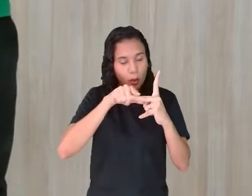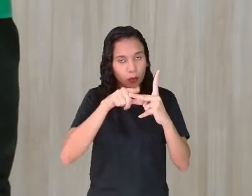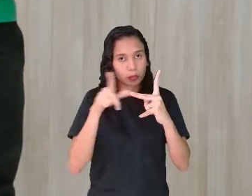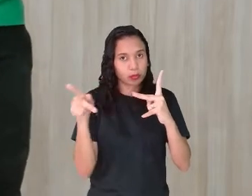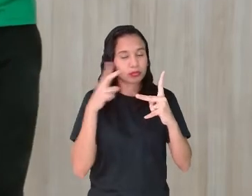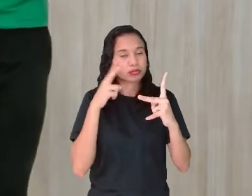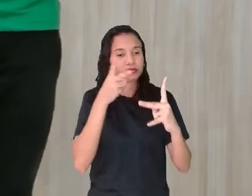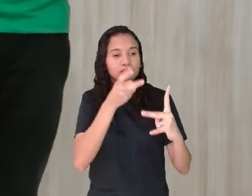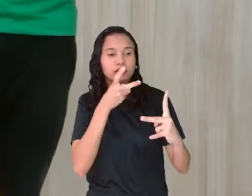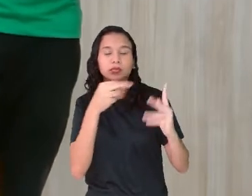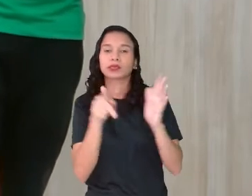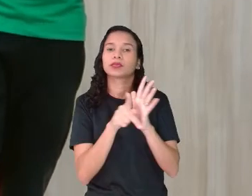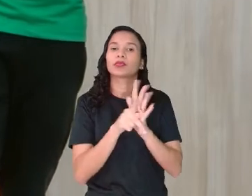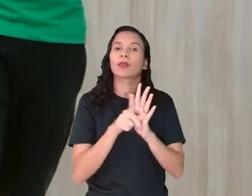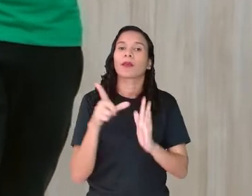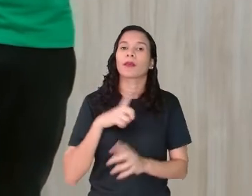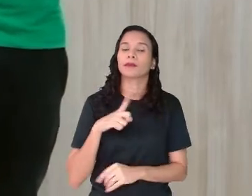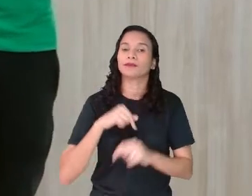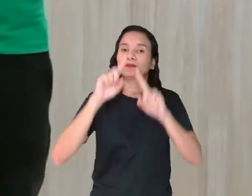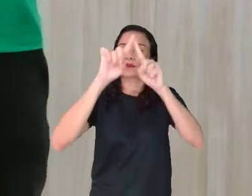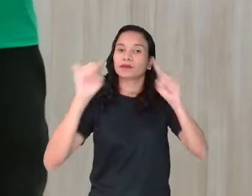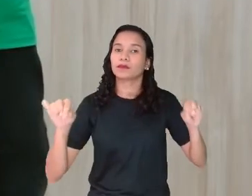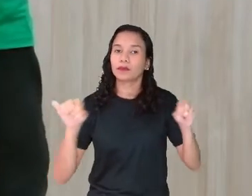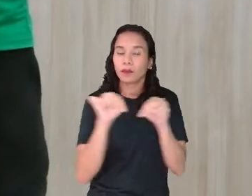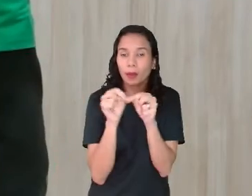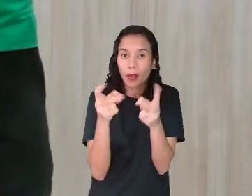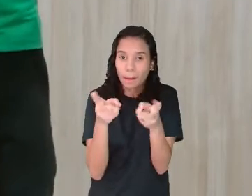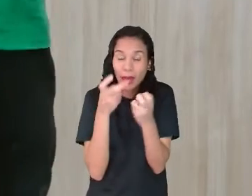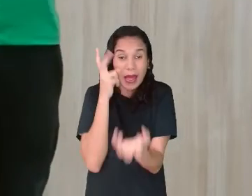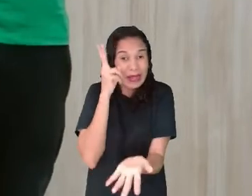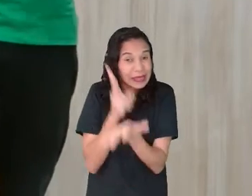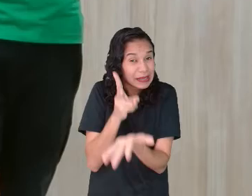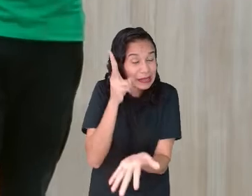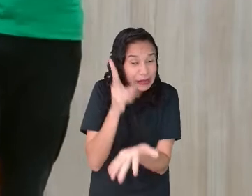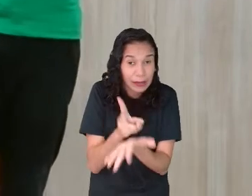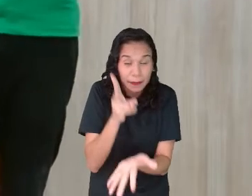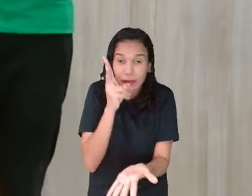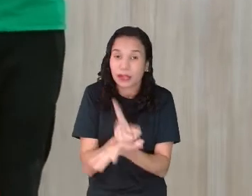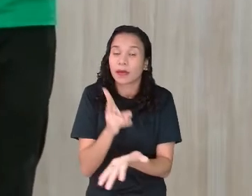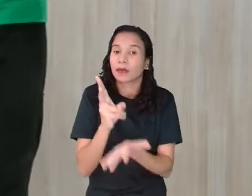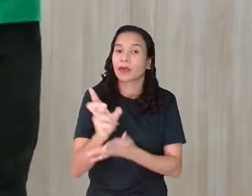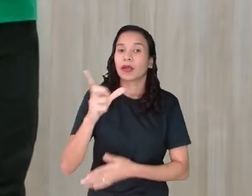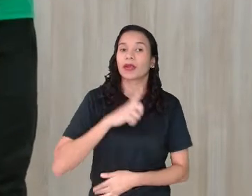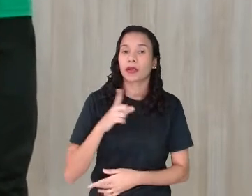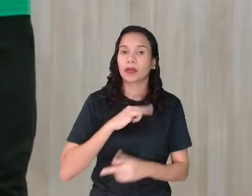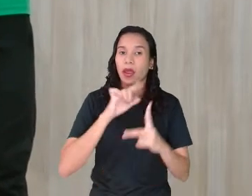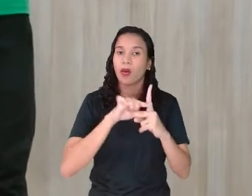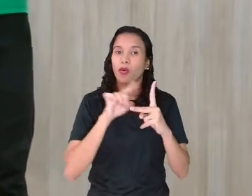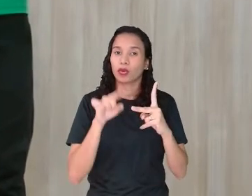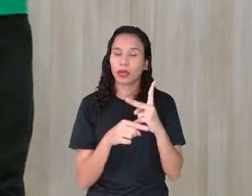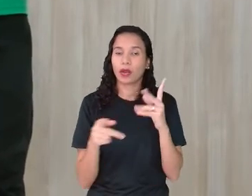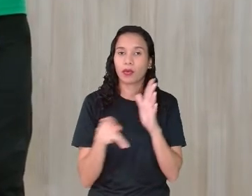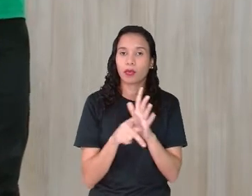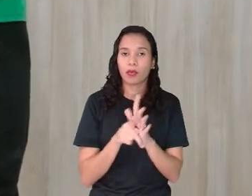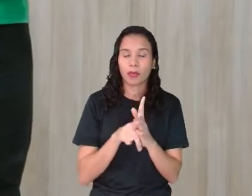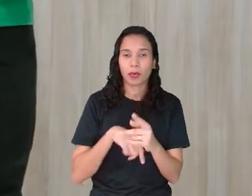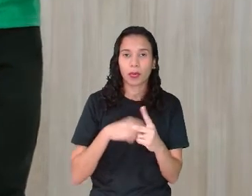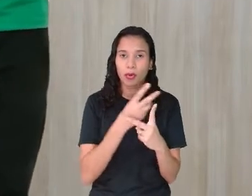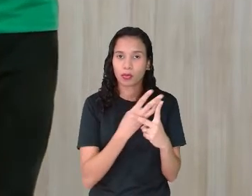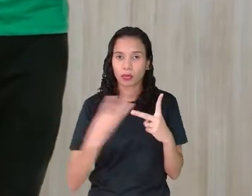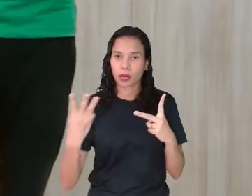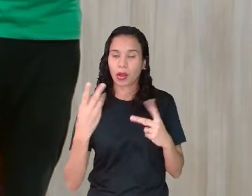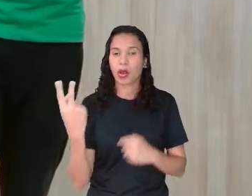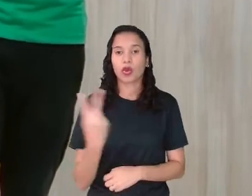triângulo em relação aos seus ângulos, note que sempre em um triângulo, dos 3 ângulos,